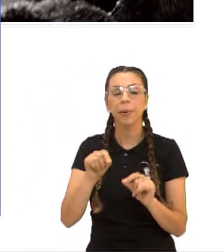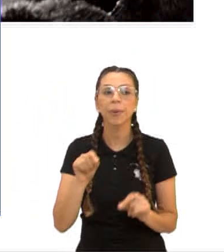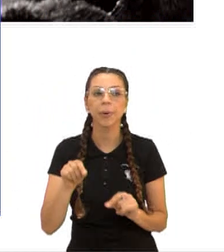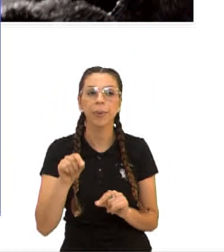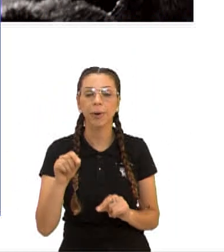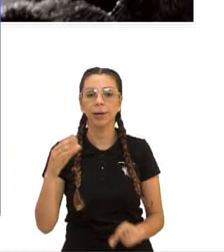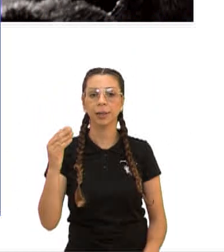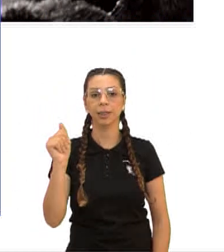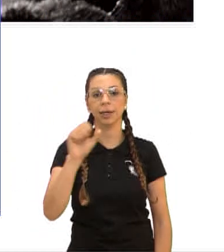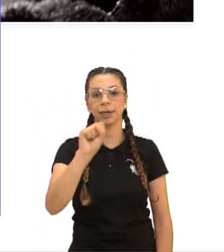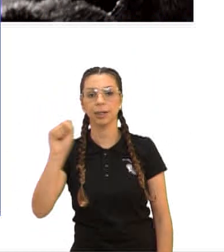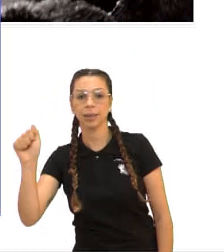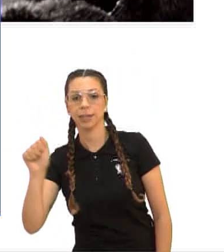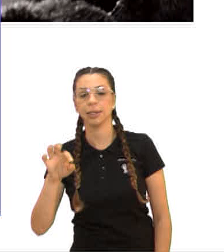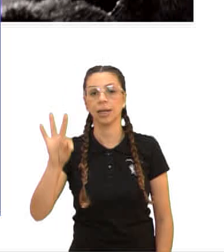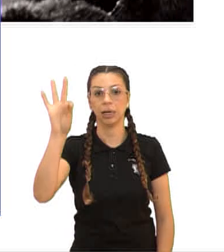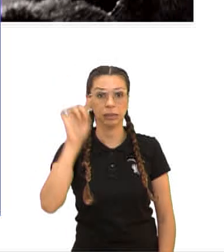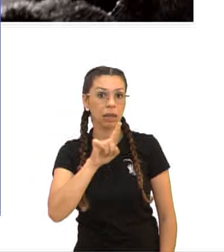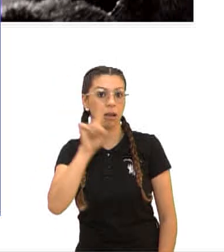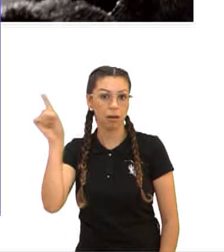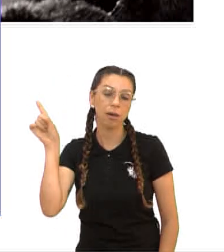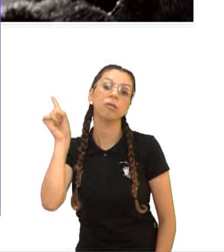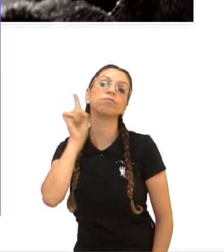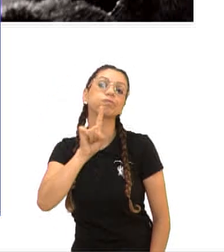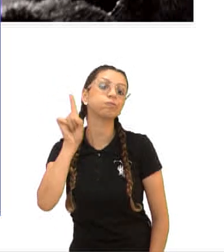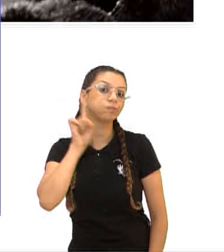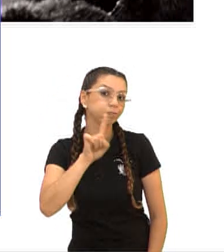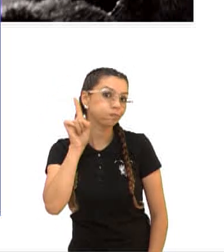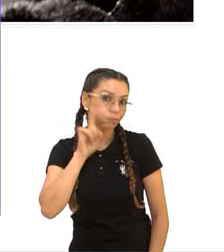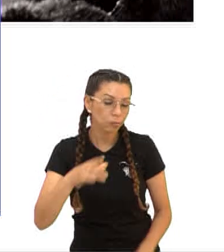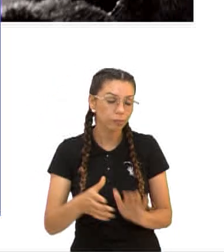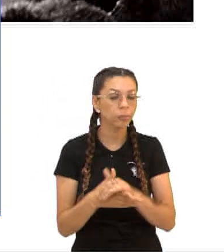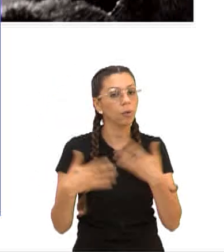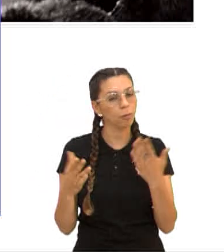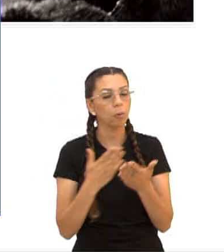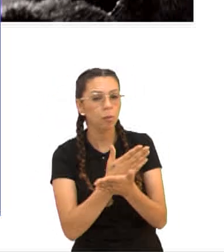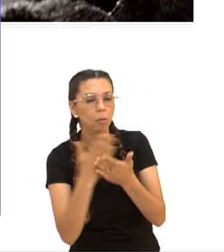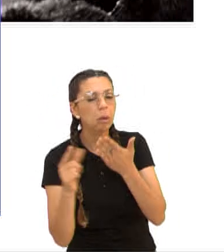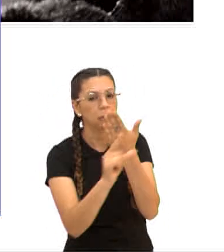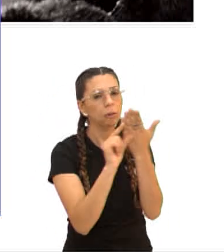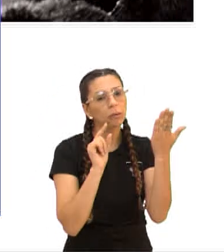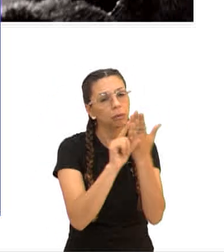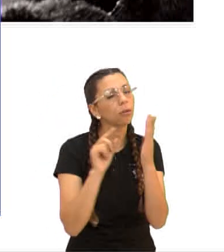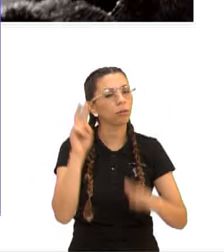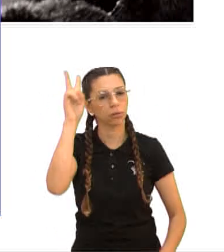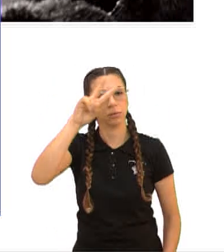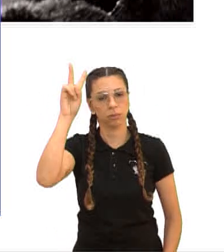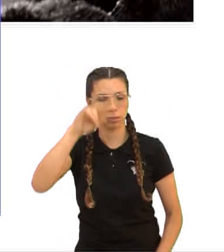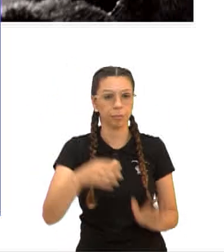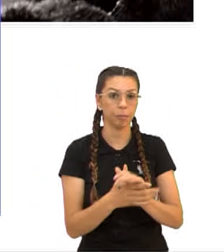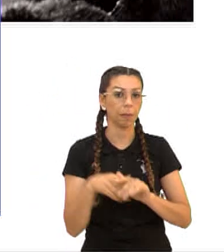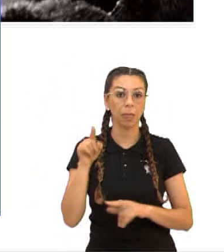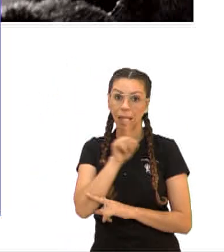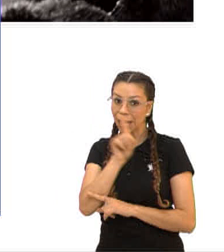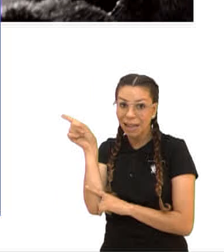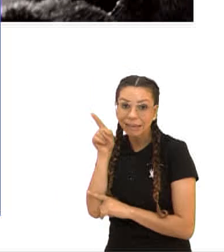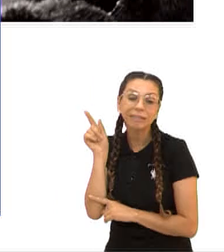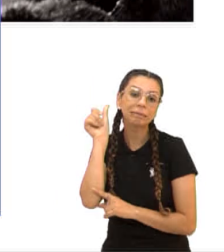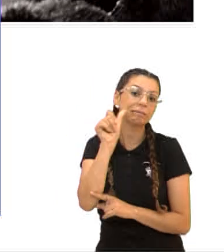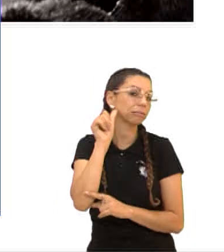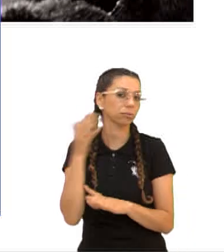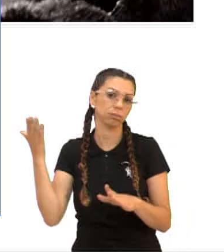pessoal, 1866, é uma americana, a gente vai começar a ver também os artistas americanos nessa nossa história. Ela não participou